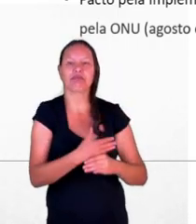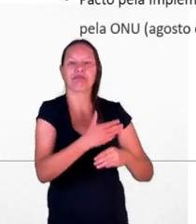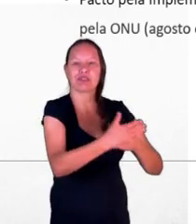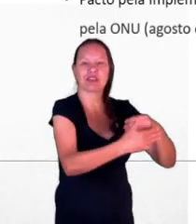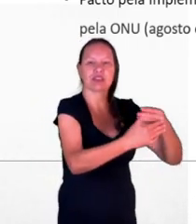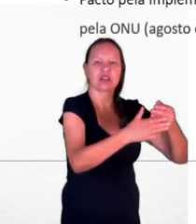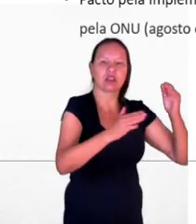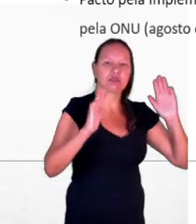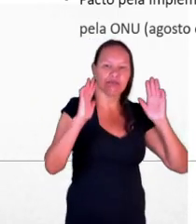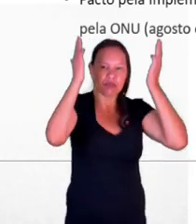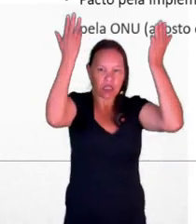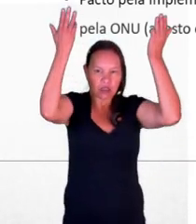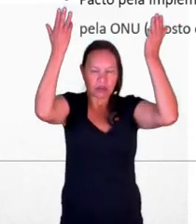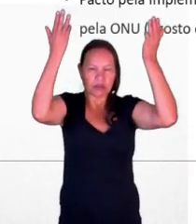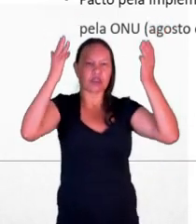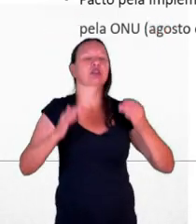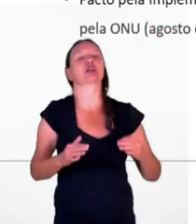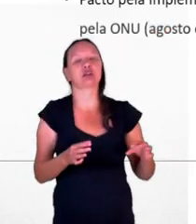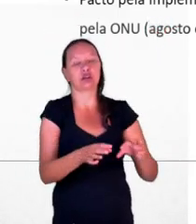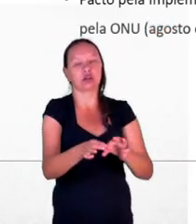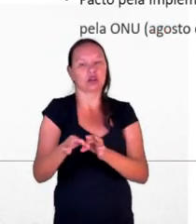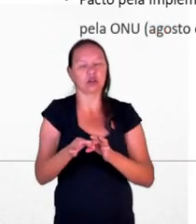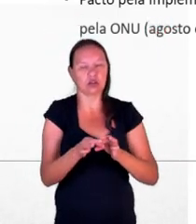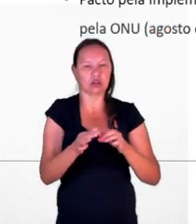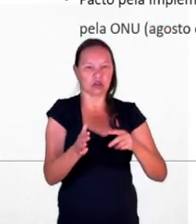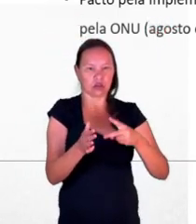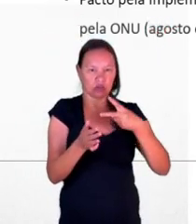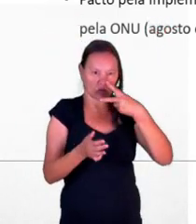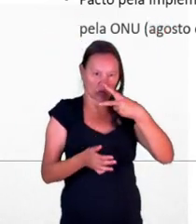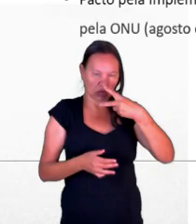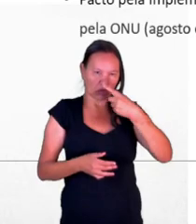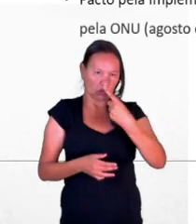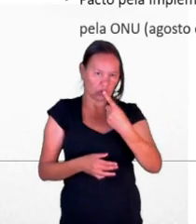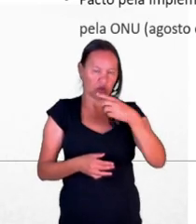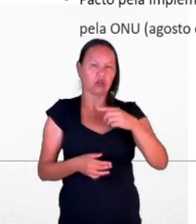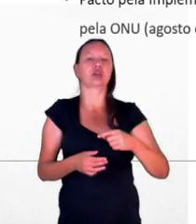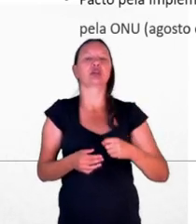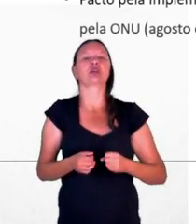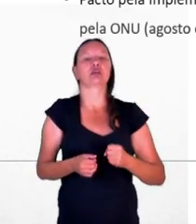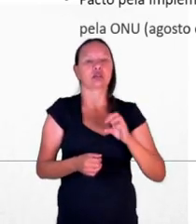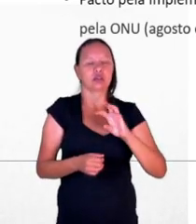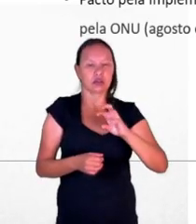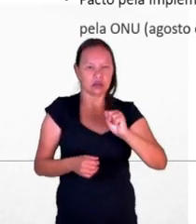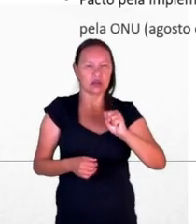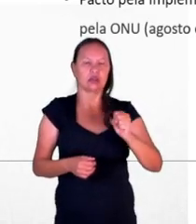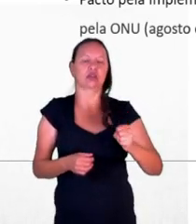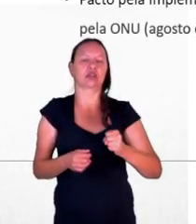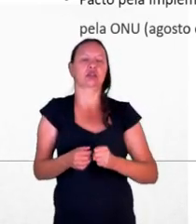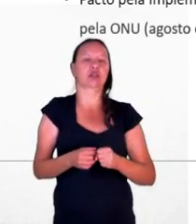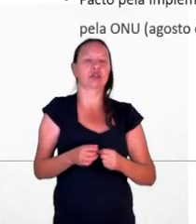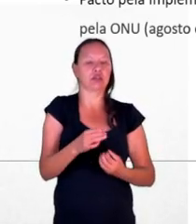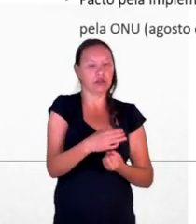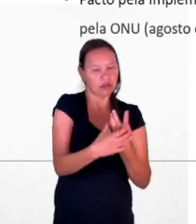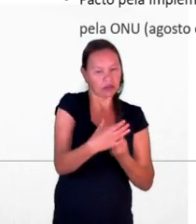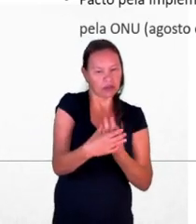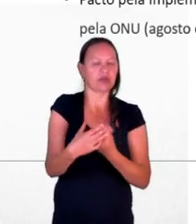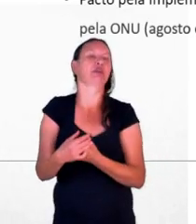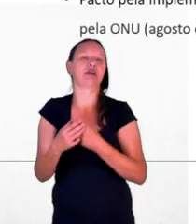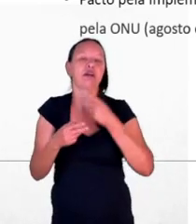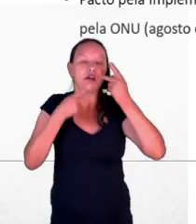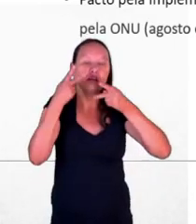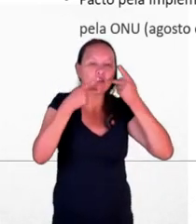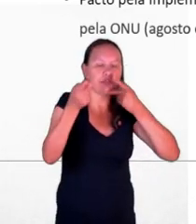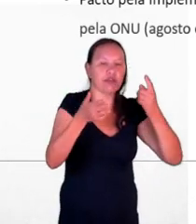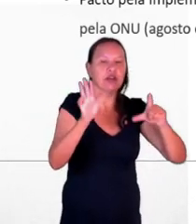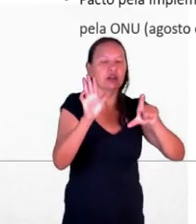apresentação que a orientação geral número 12 do comitê cedesc trata exatamente da questão do